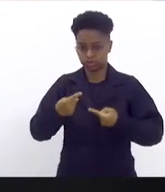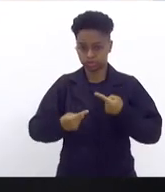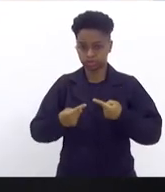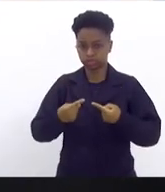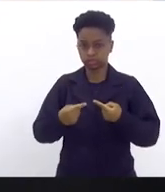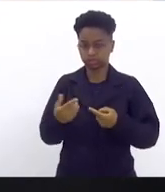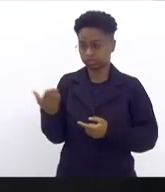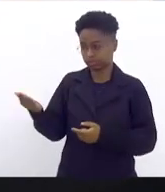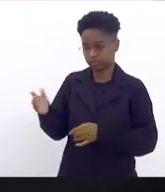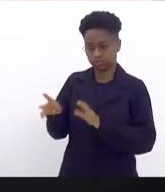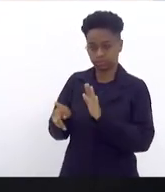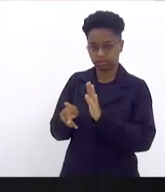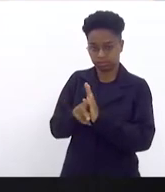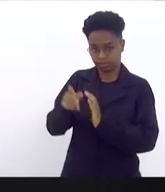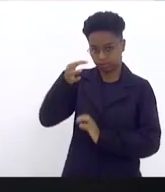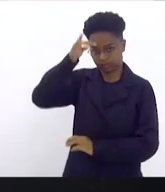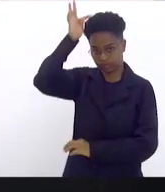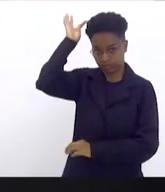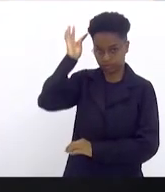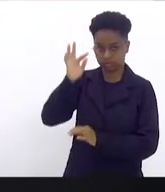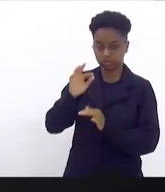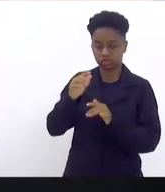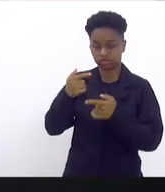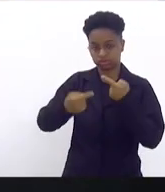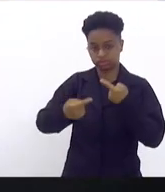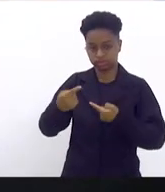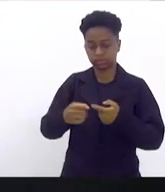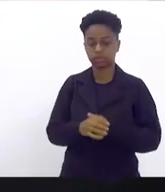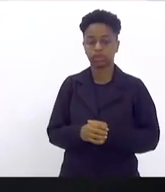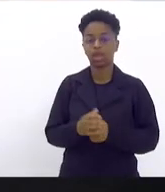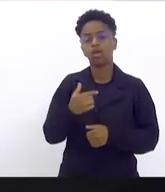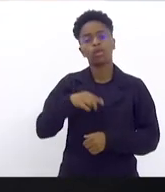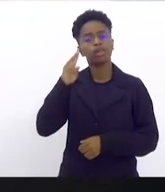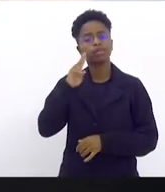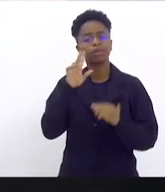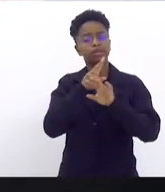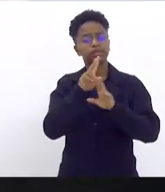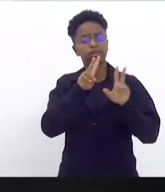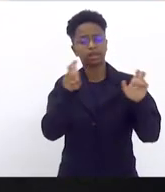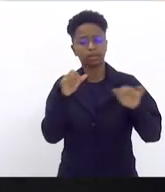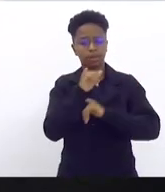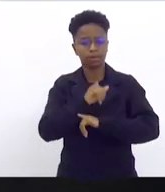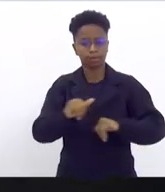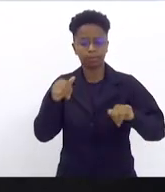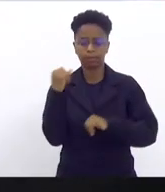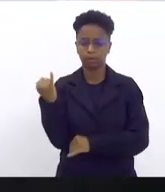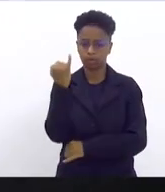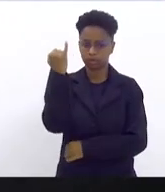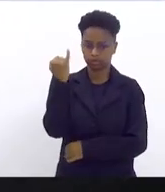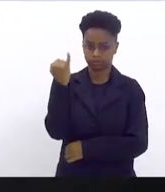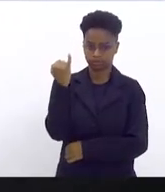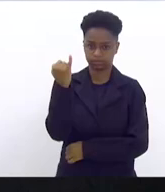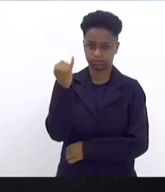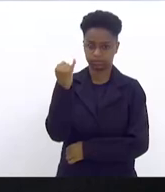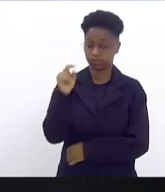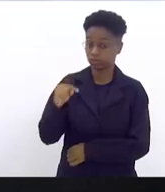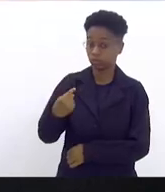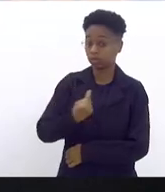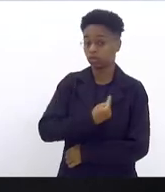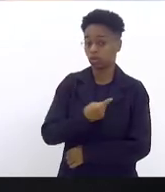Para discutir, deputado Fred Pacheco. Para lembrar, eu acho que a questão é muito pertinente. Nós,